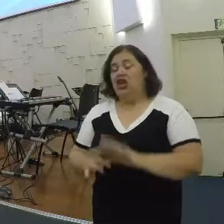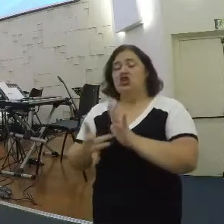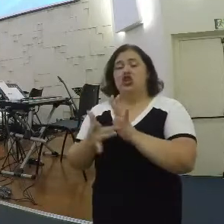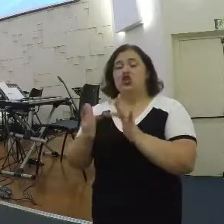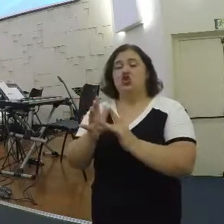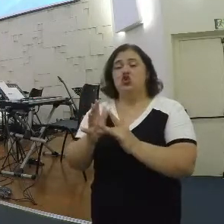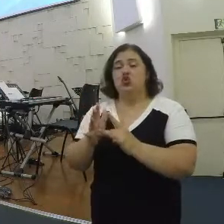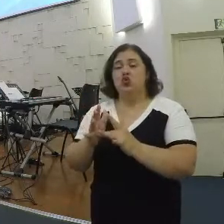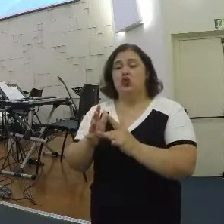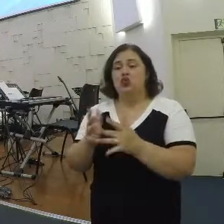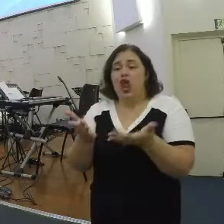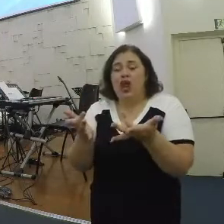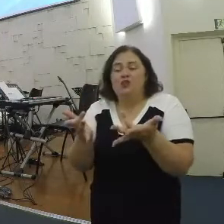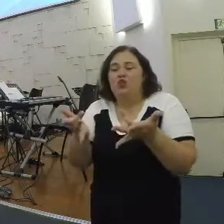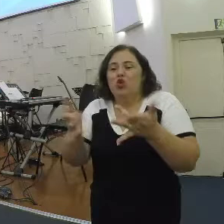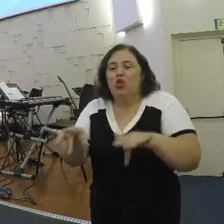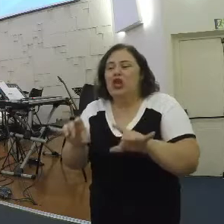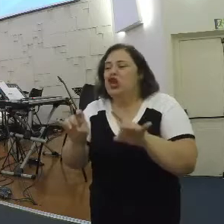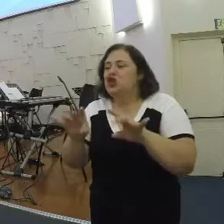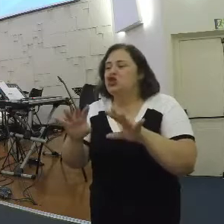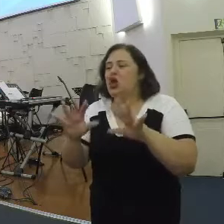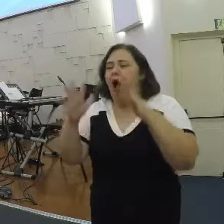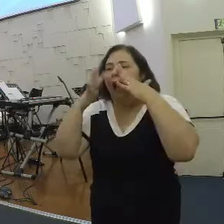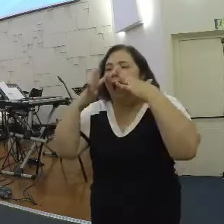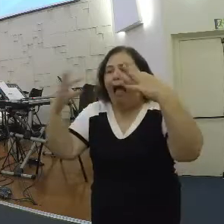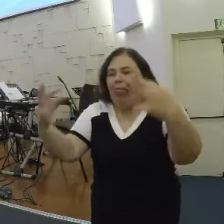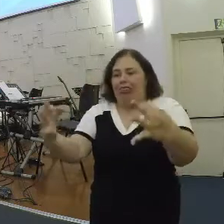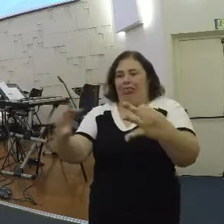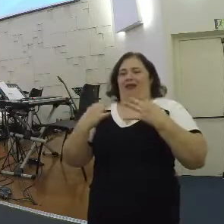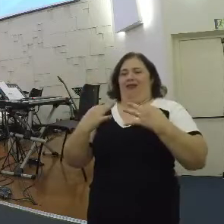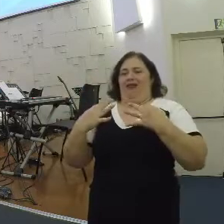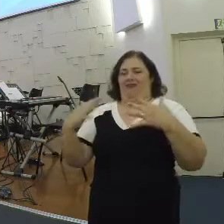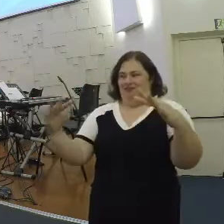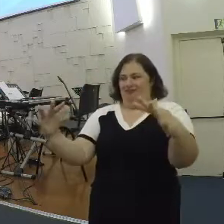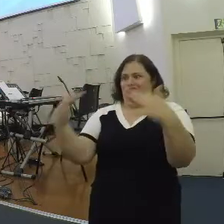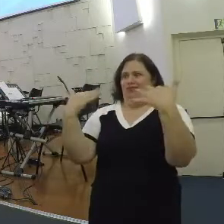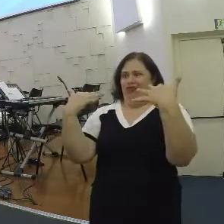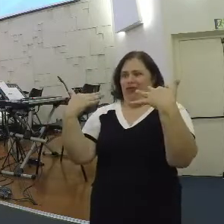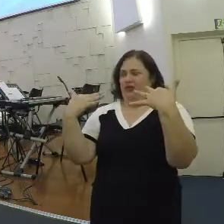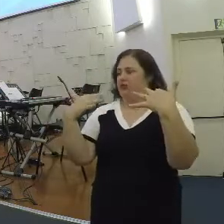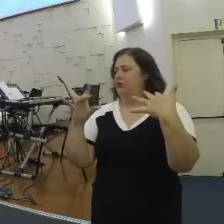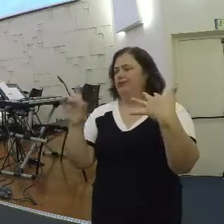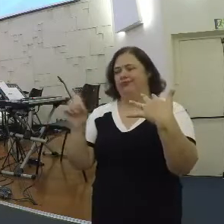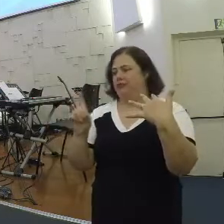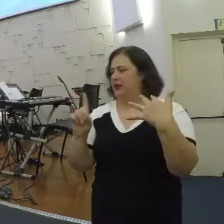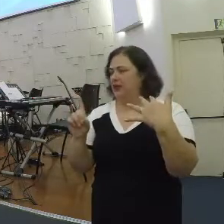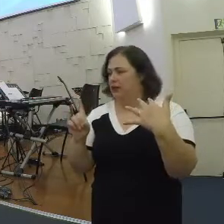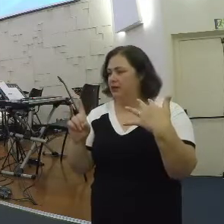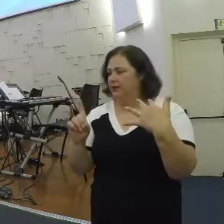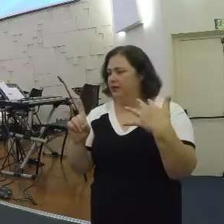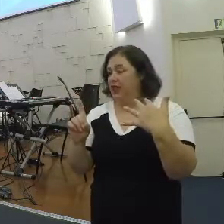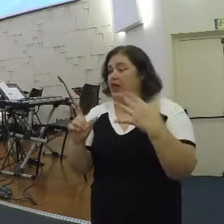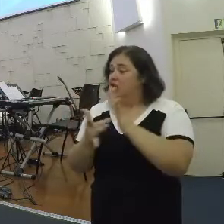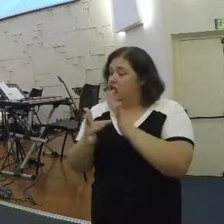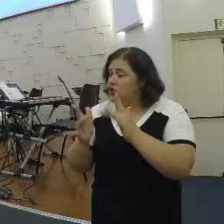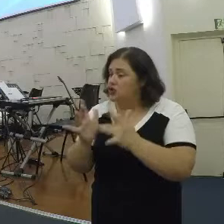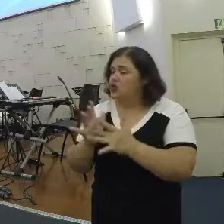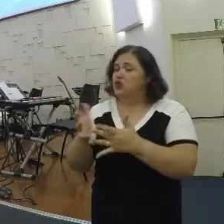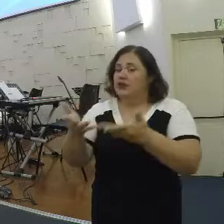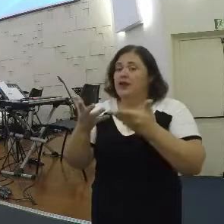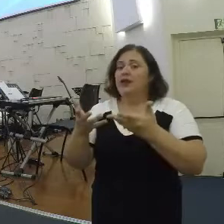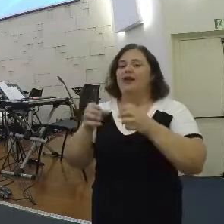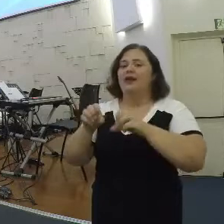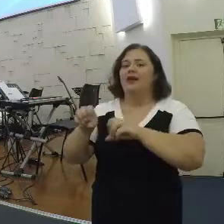à urgente mensagem do encontro com Deus. Portanto, você perceberá, enquanto eu estiver falando sobre a parábola